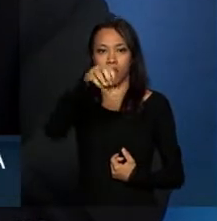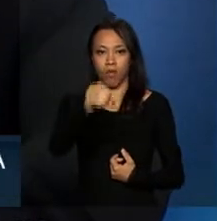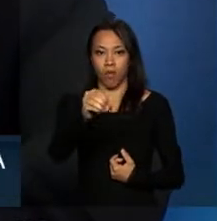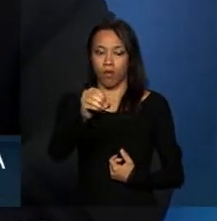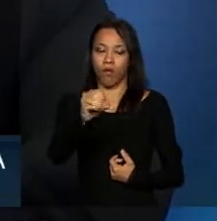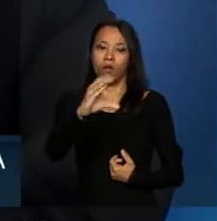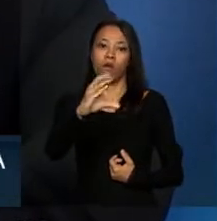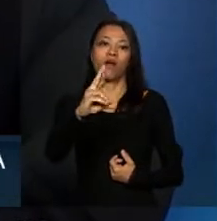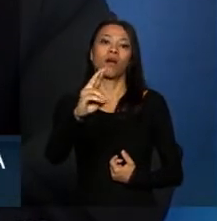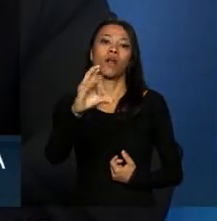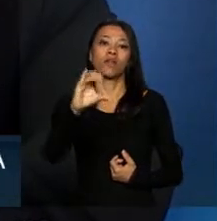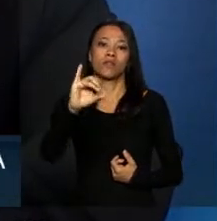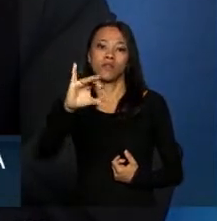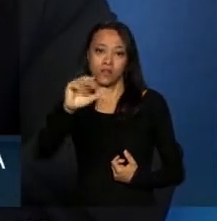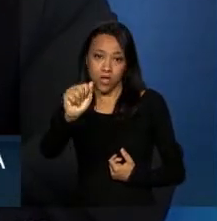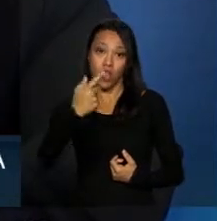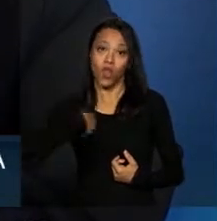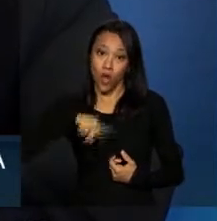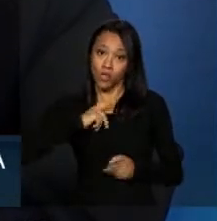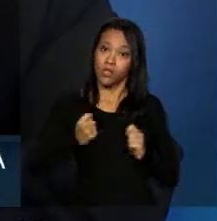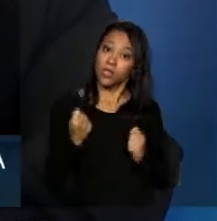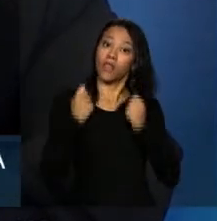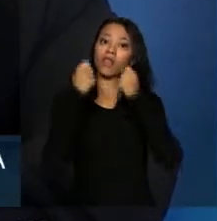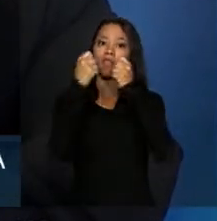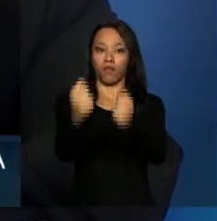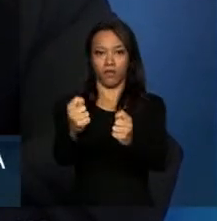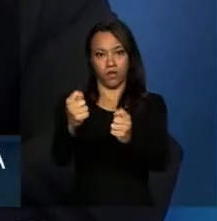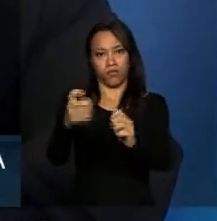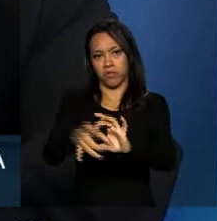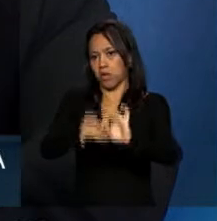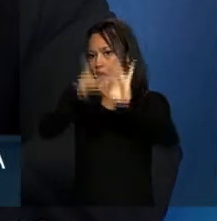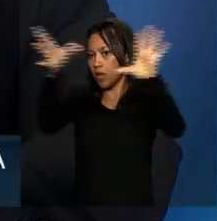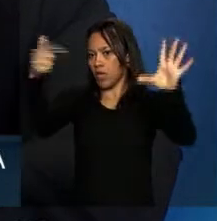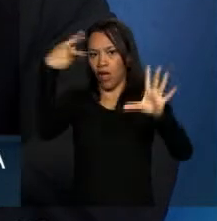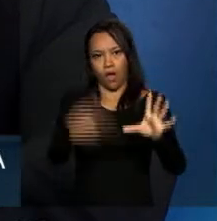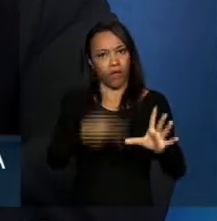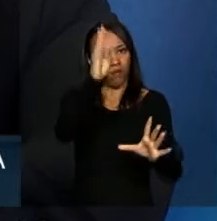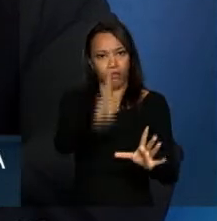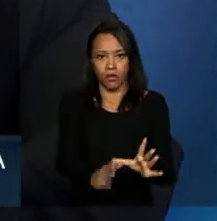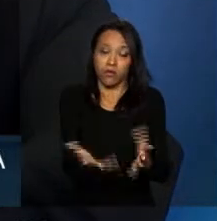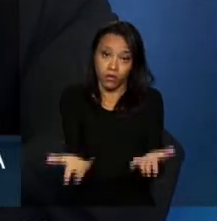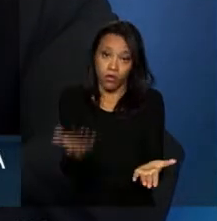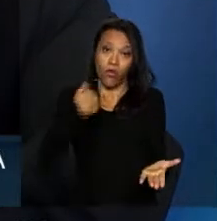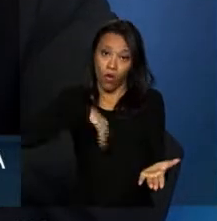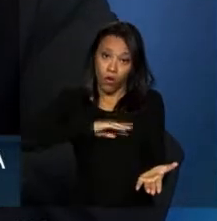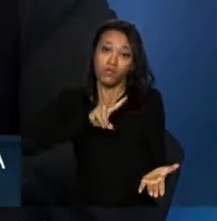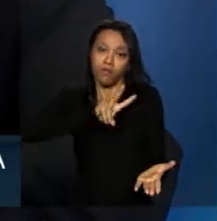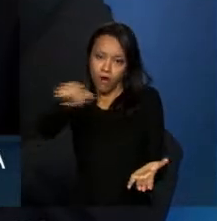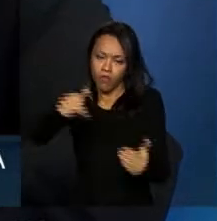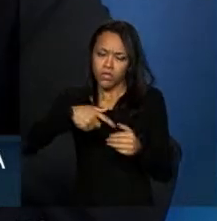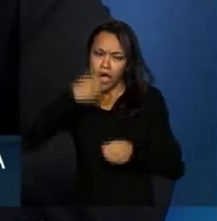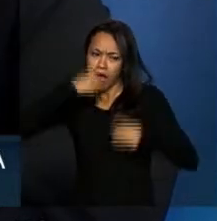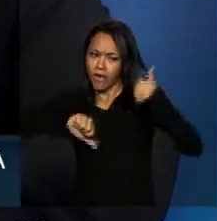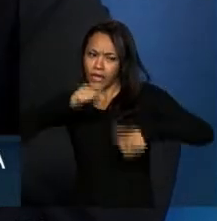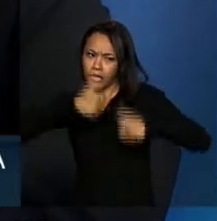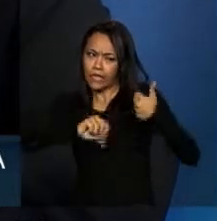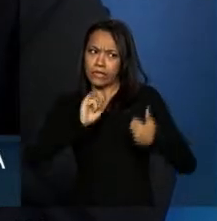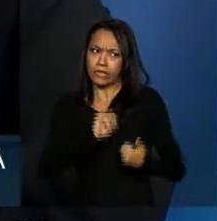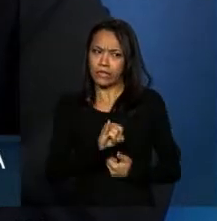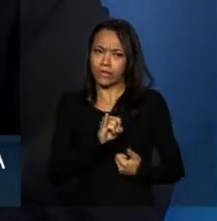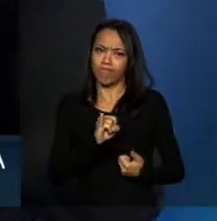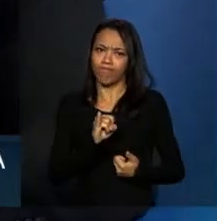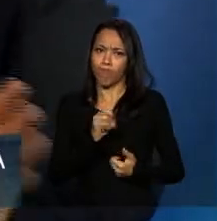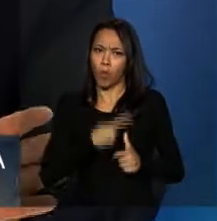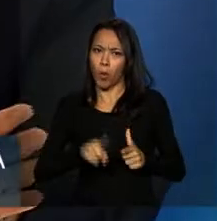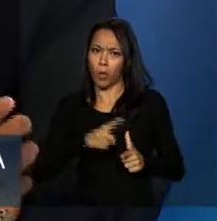defendemos os avanços democráticos no Brasil. Então, nós vamos analisar se porventura surgir